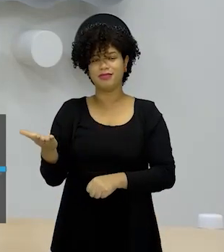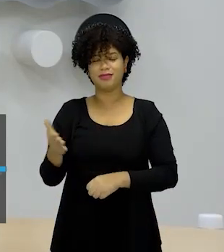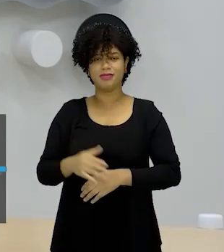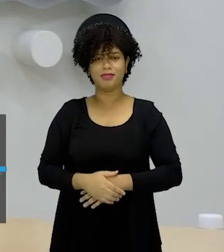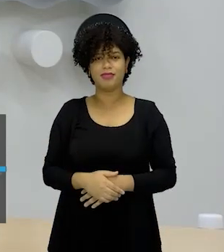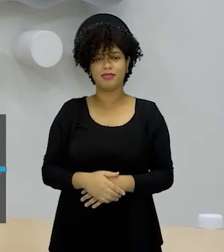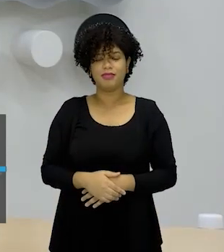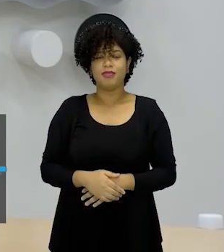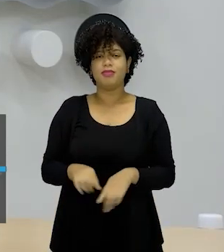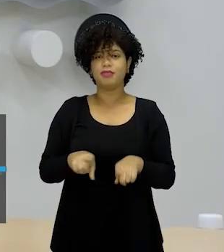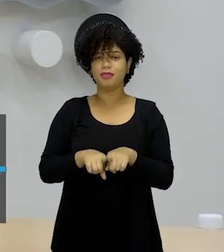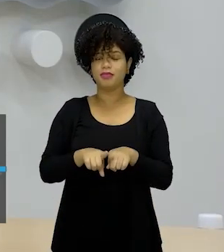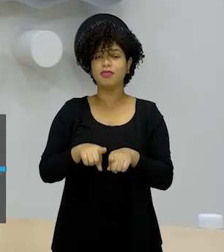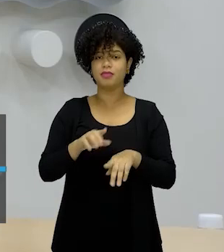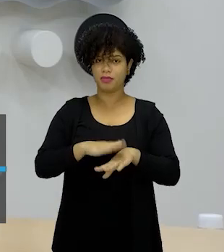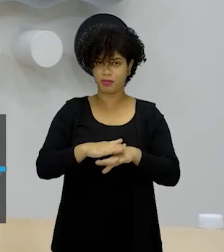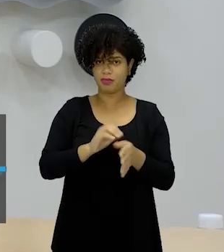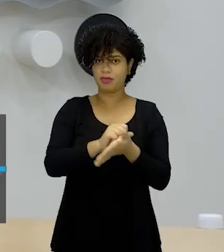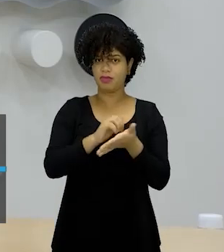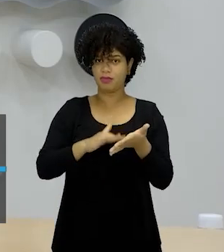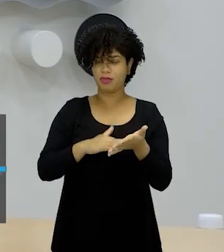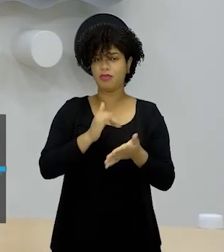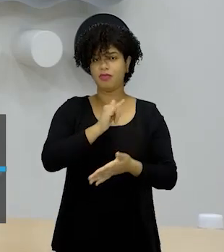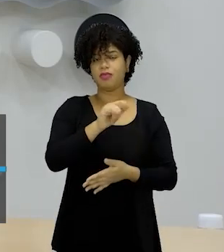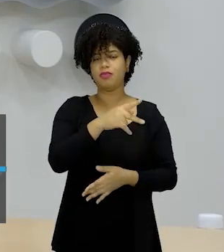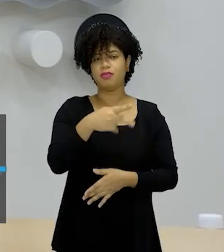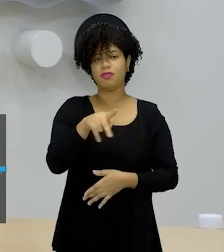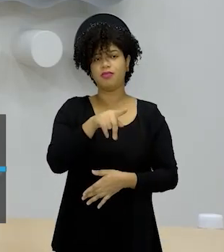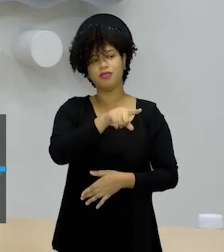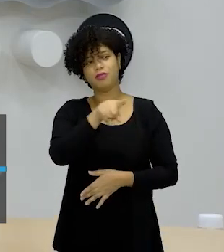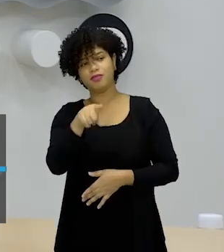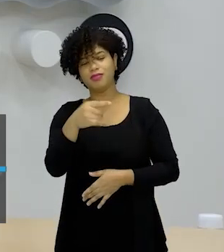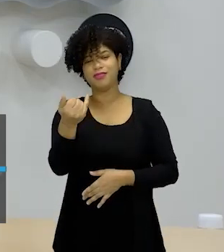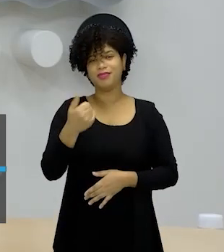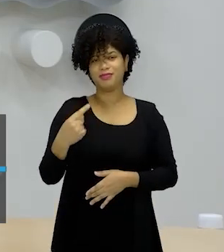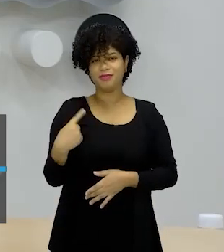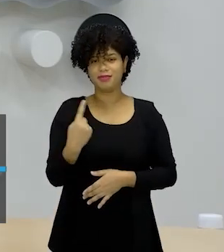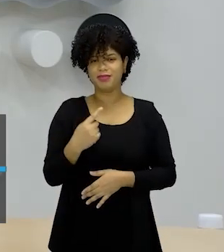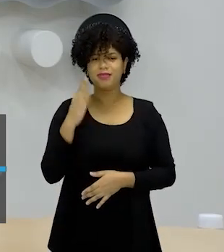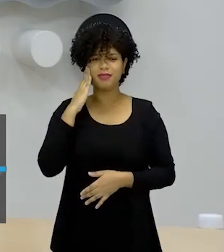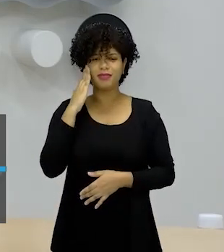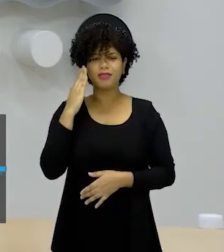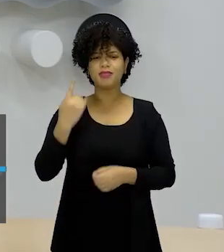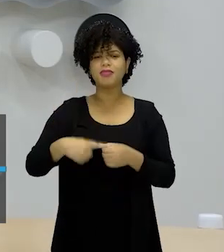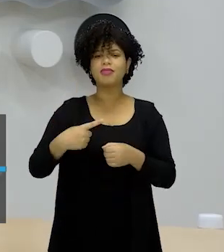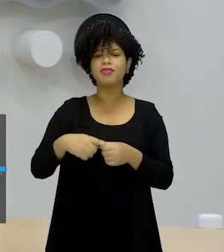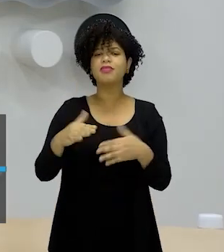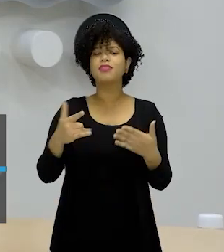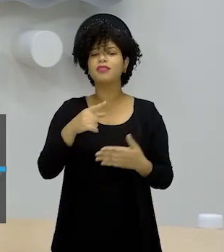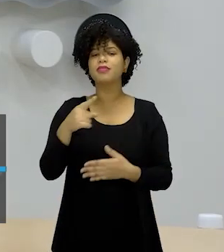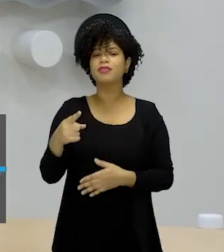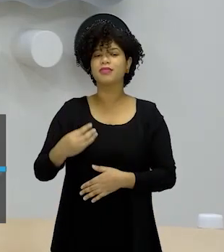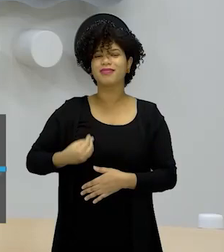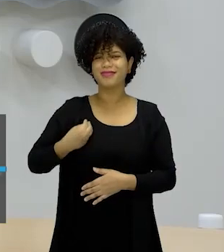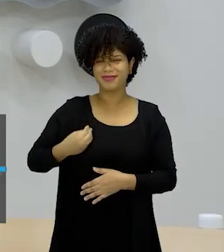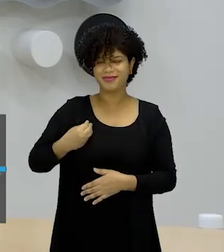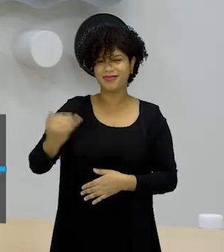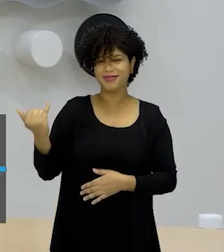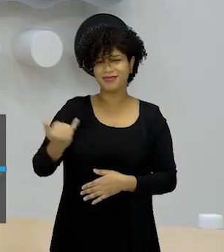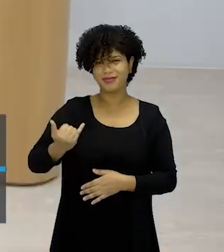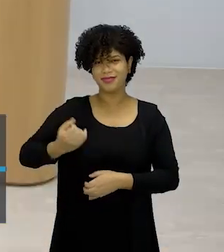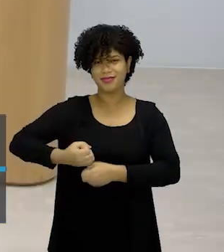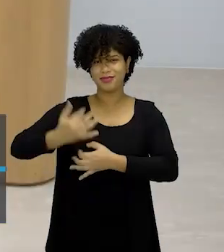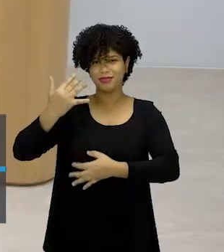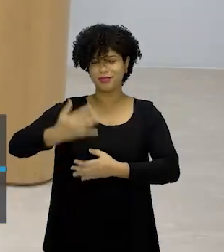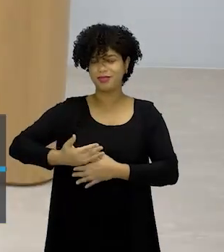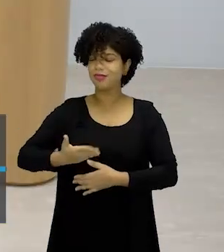das atividades para eles e vocês, professores, repassem para a gente. Eu quero saber de que cidade que você está falando, tá bom? Manda para a gente aí no chat.